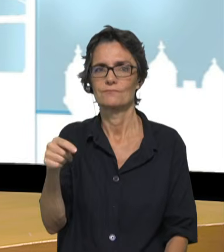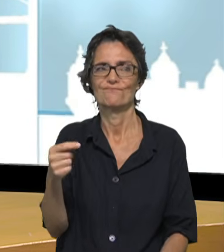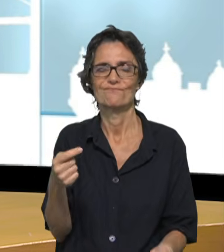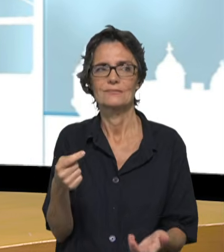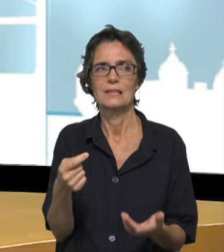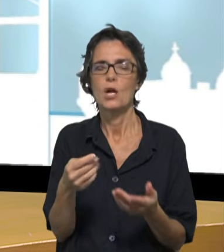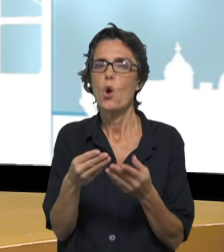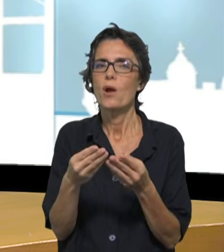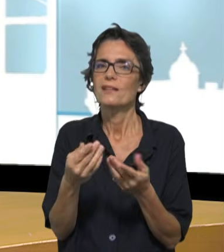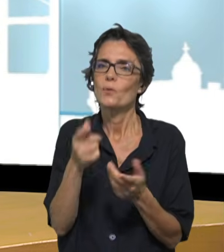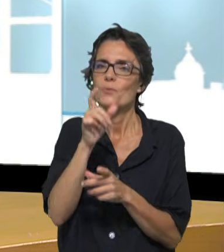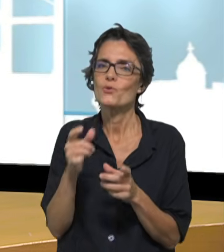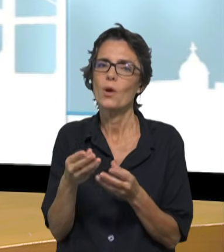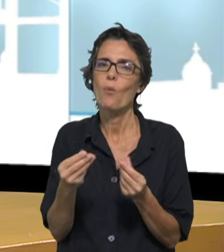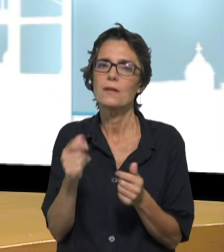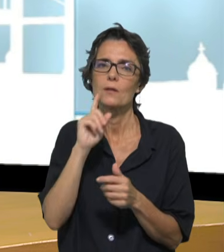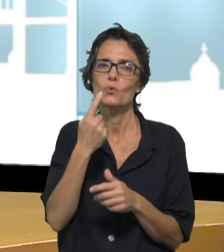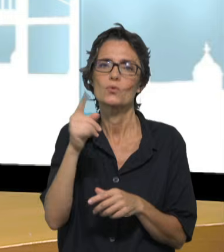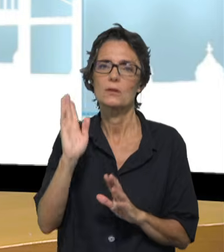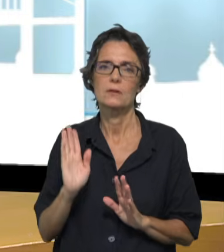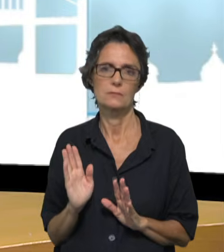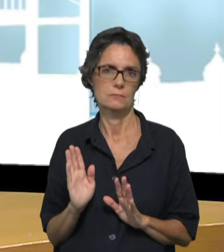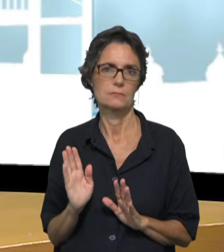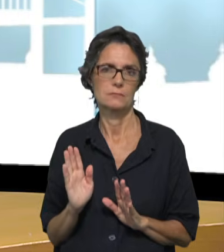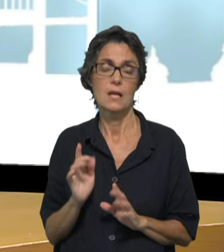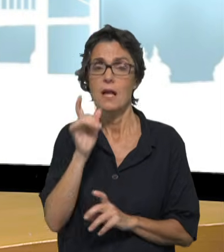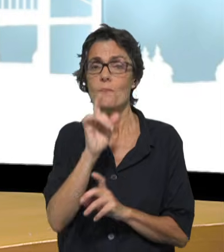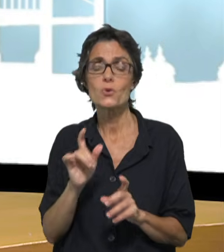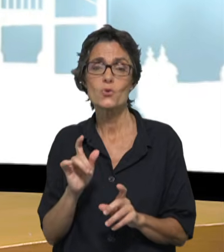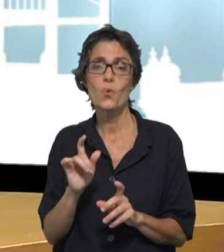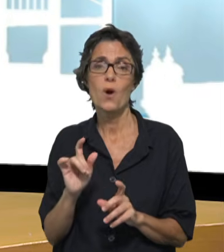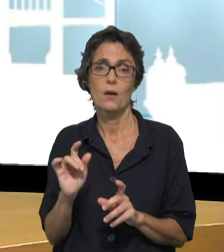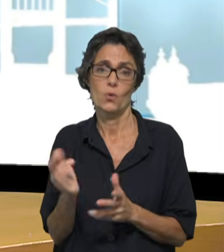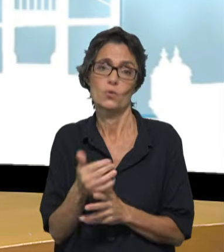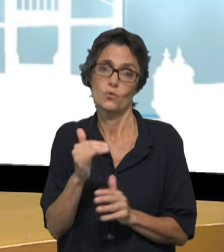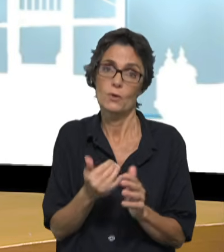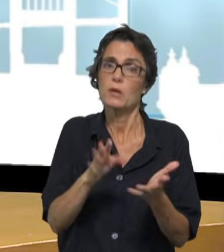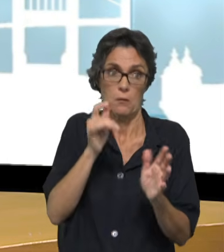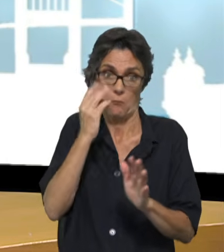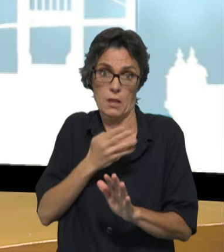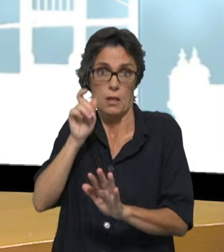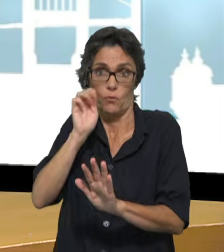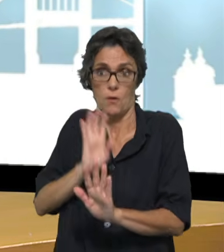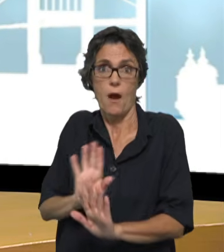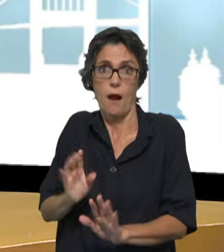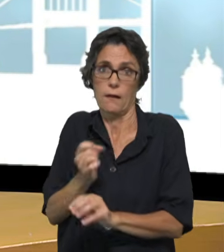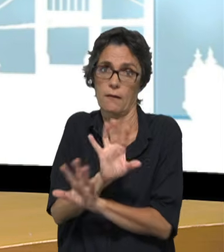e de pessoas com menos recursos, que também têm direito a ter o seu turismo,